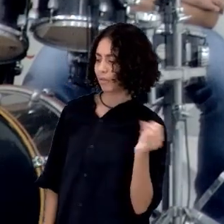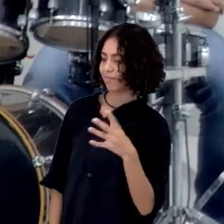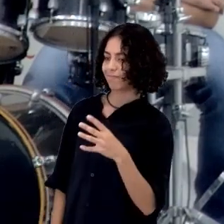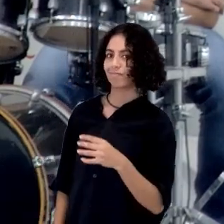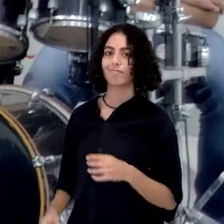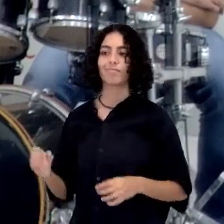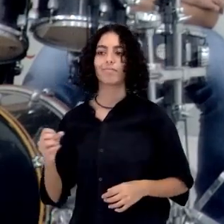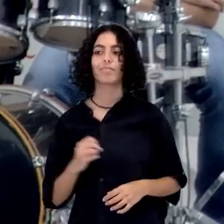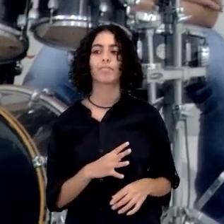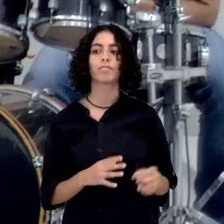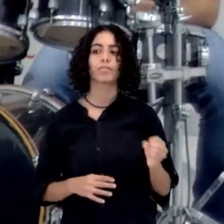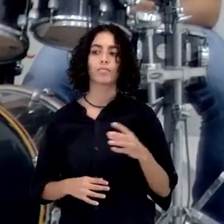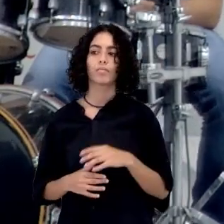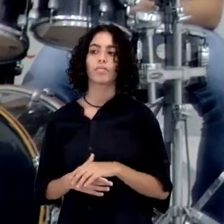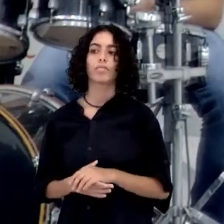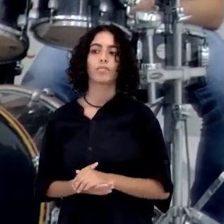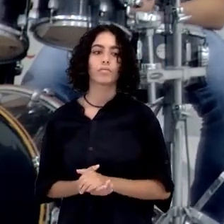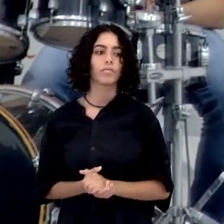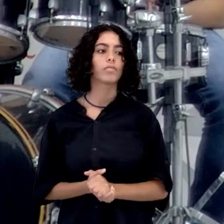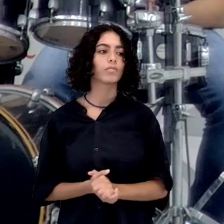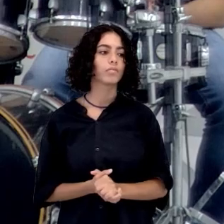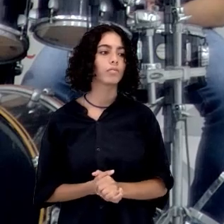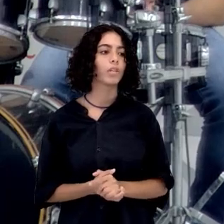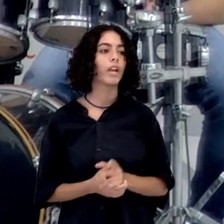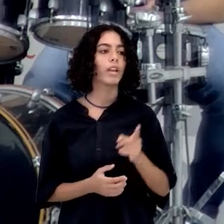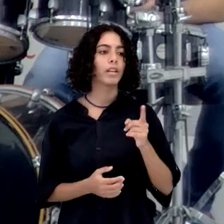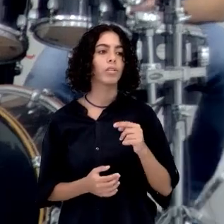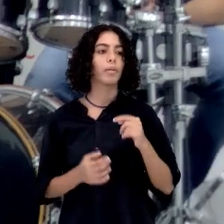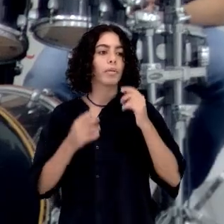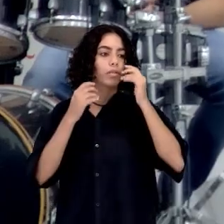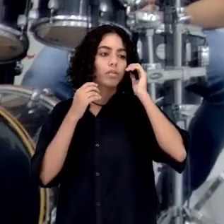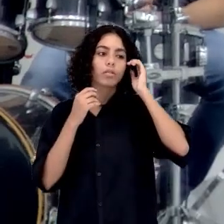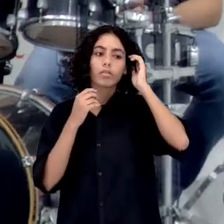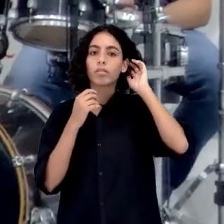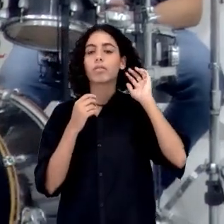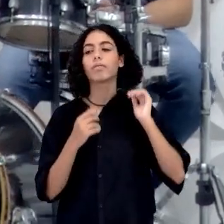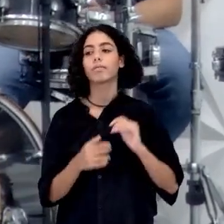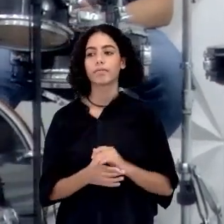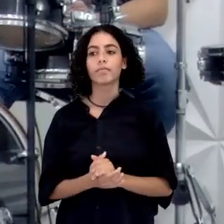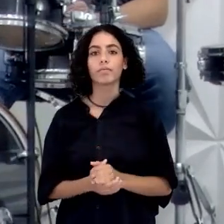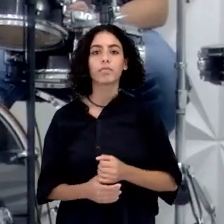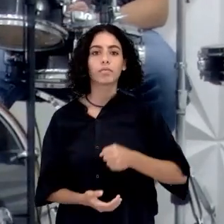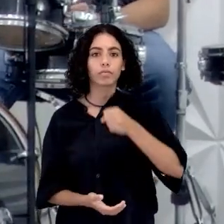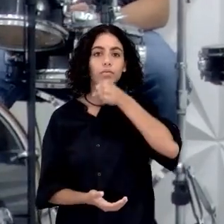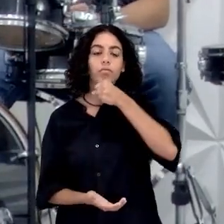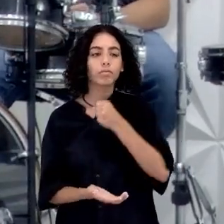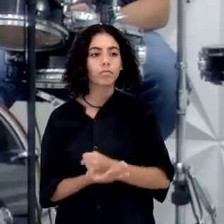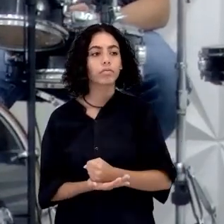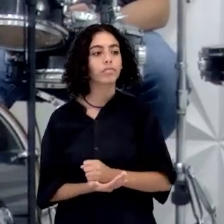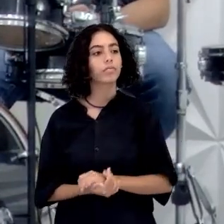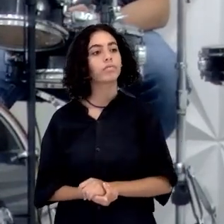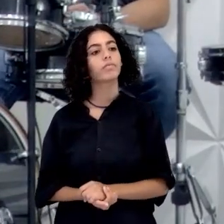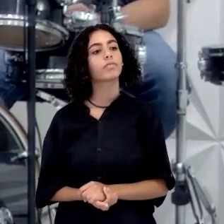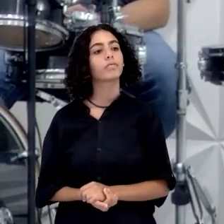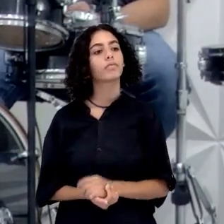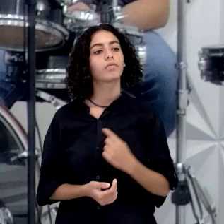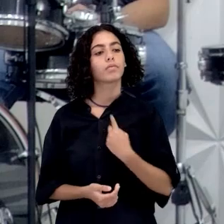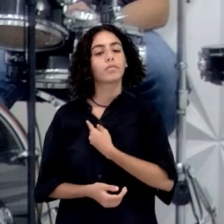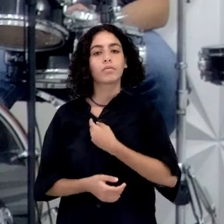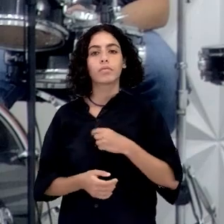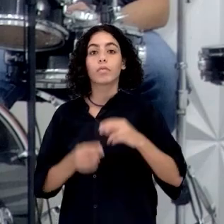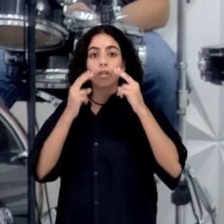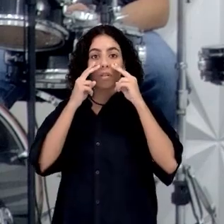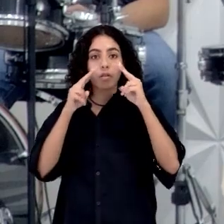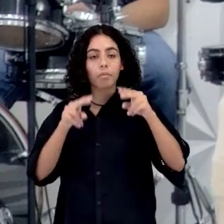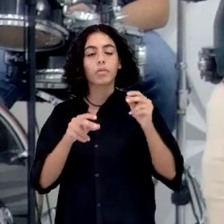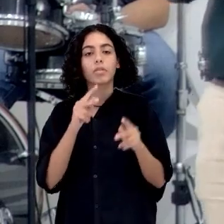ler, principalmente lá, muitos textos do Antigo Testamento. Mas o que nós temos aqui, irmãos, é Deus renovando a sua criação.